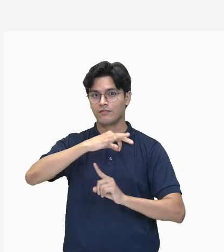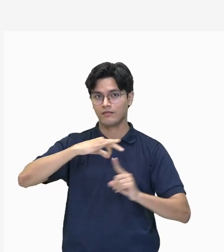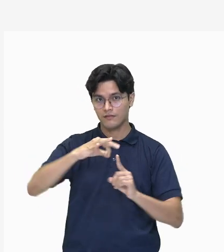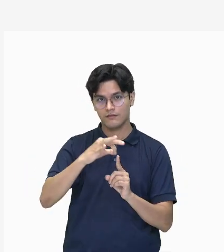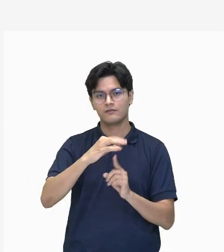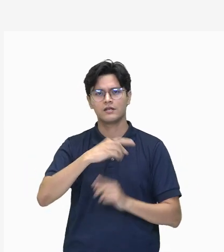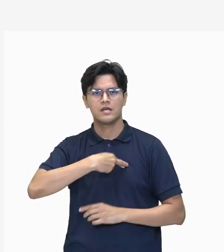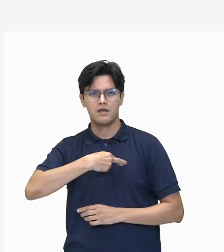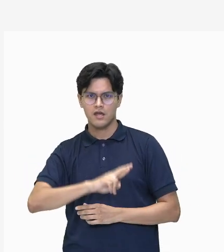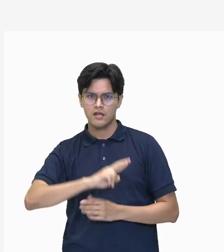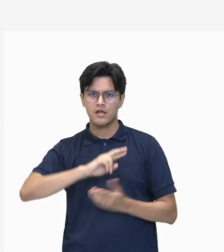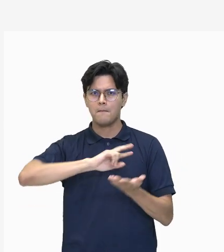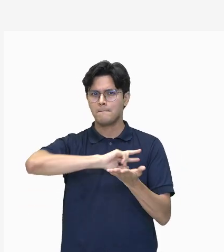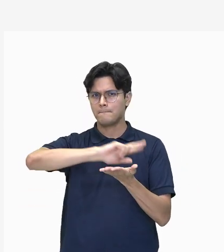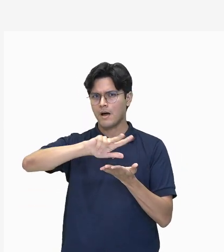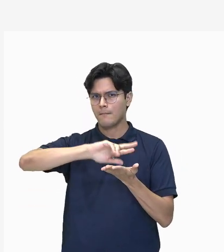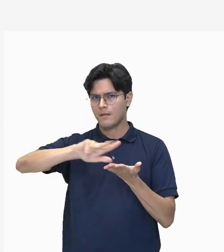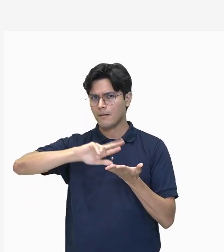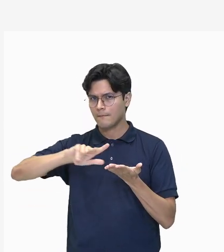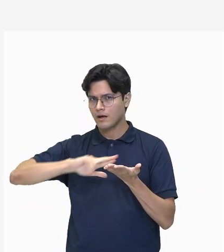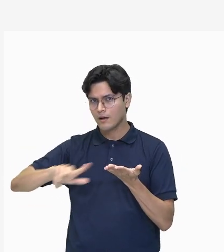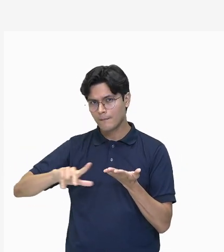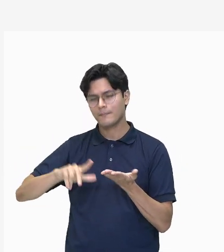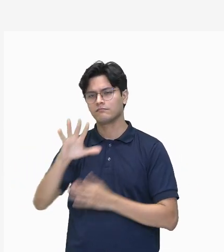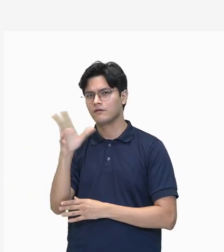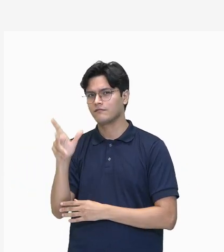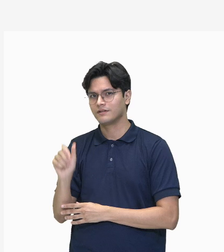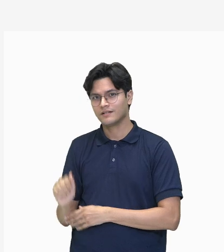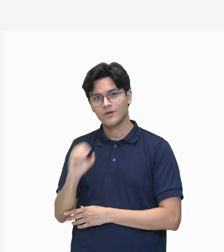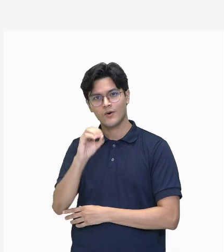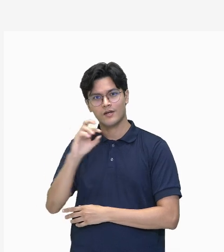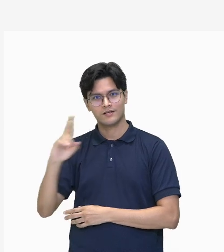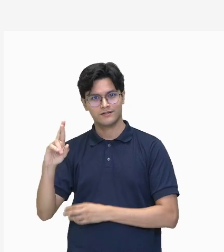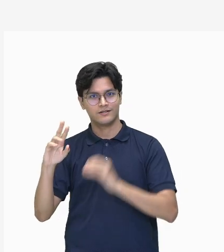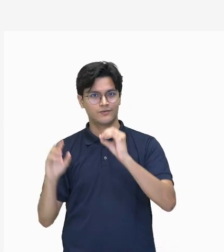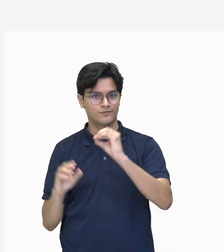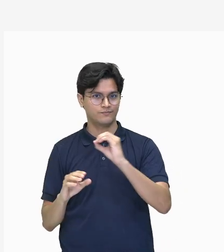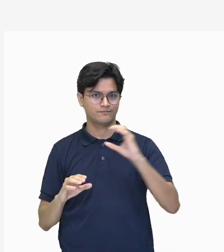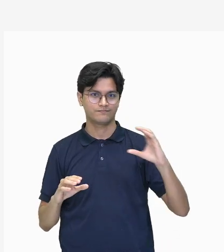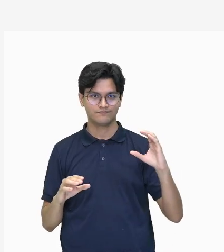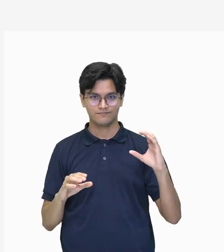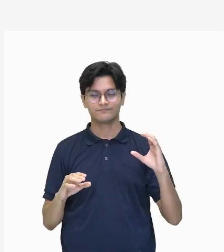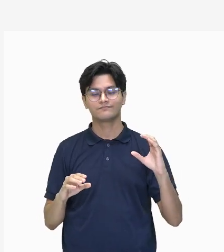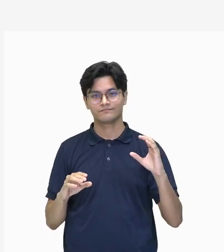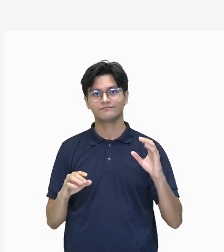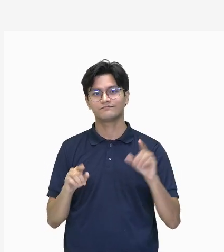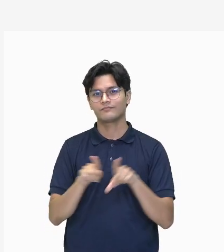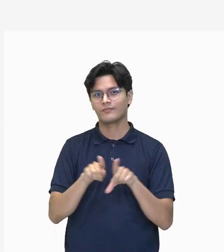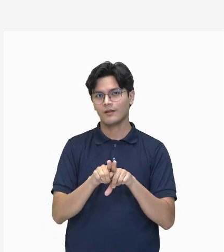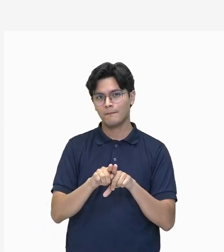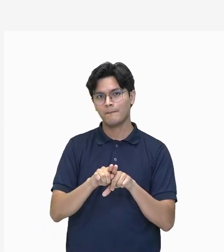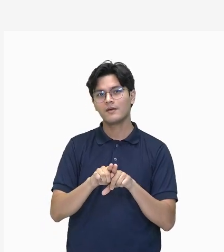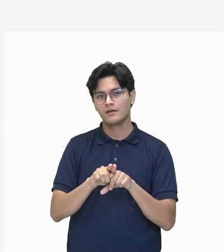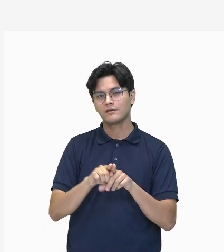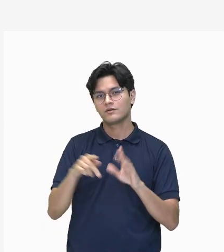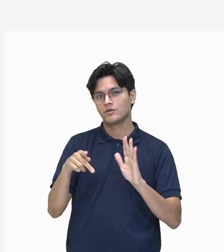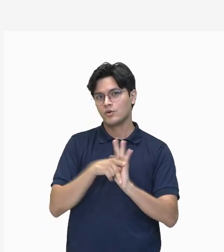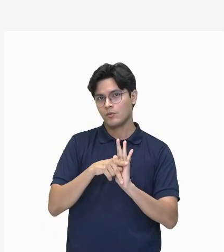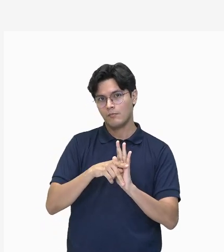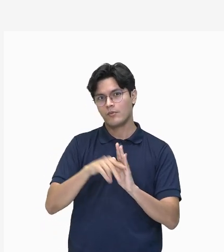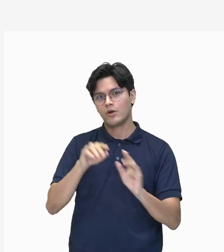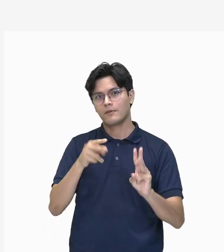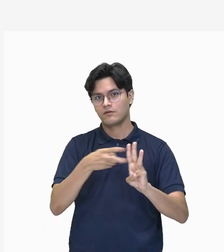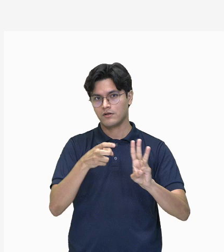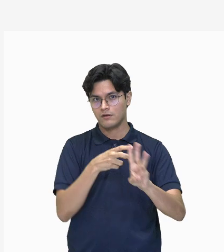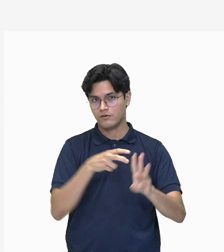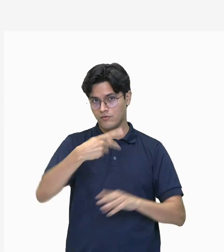matrizes religiosas, africanas, orientais, ocidentais, indígenas brasileiras e